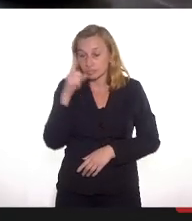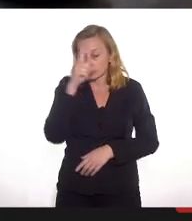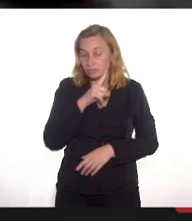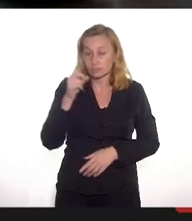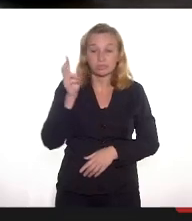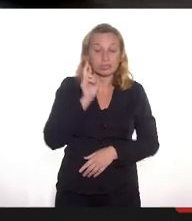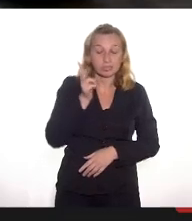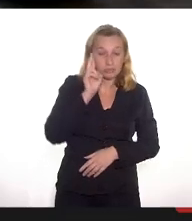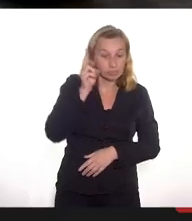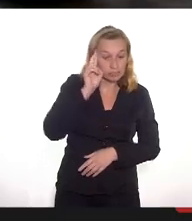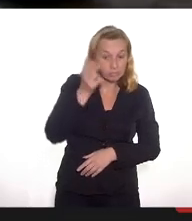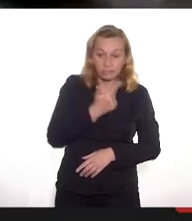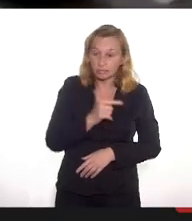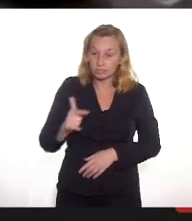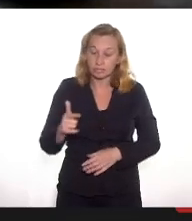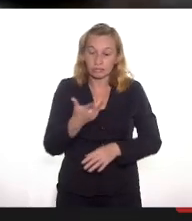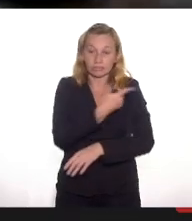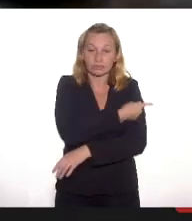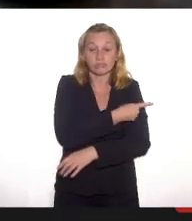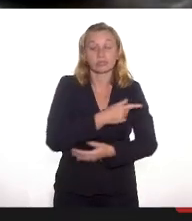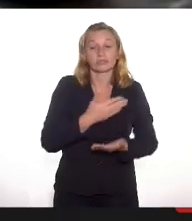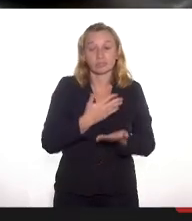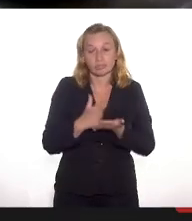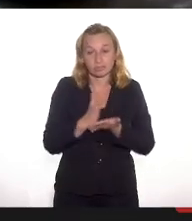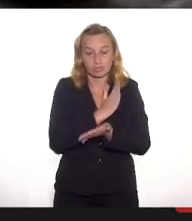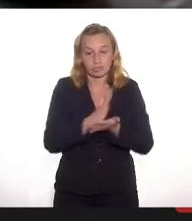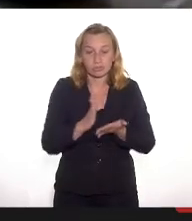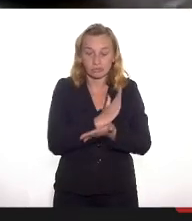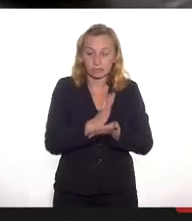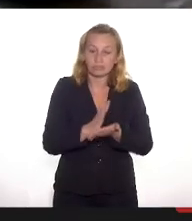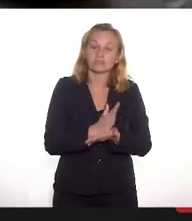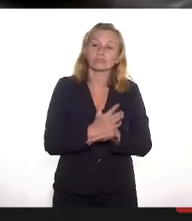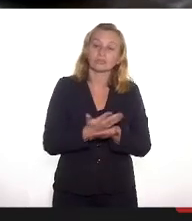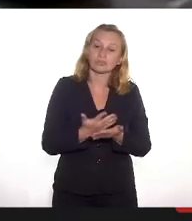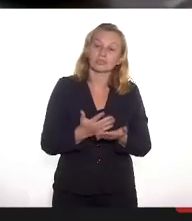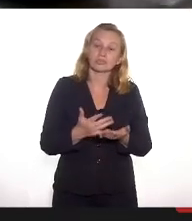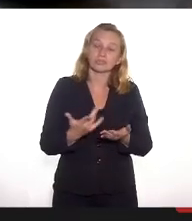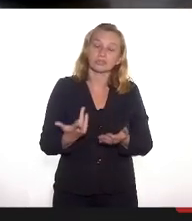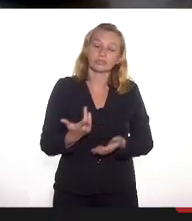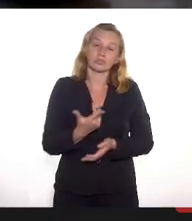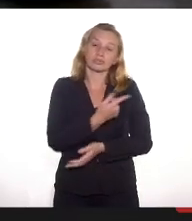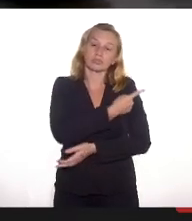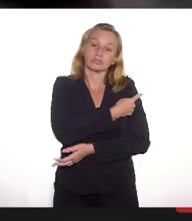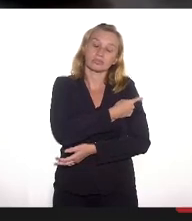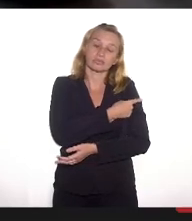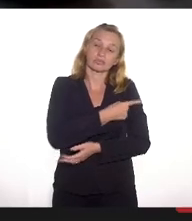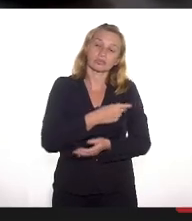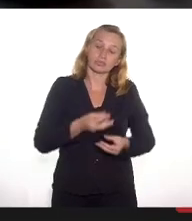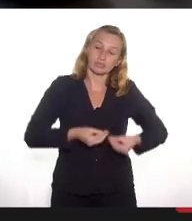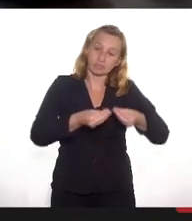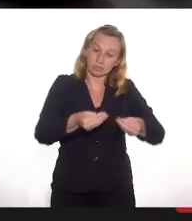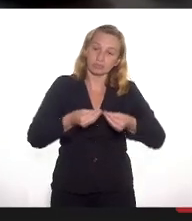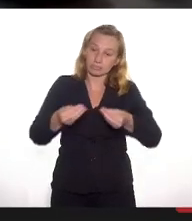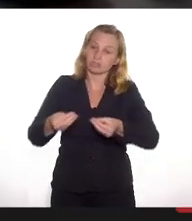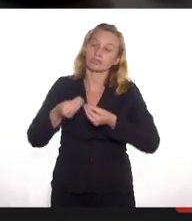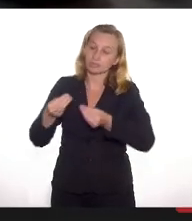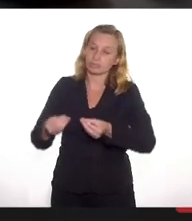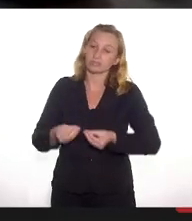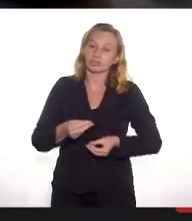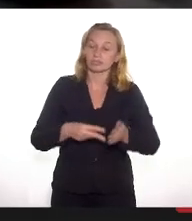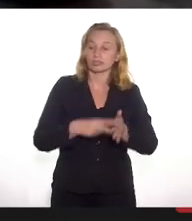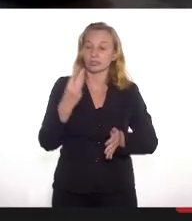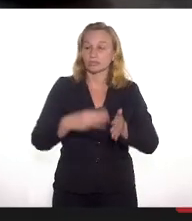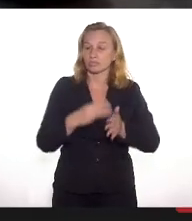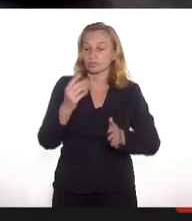às vezes a gente tem que fazer duas entregas na semana mas eu vou ver dependendo da quantidade de vacinas que o ministério envia